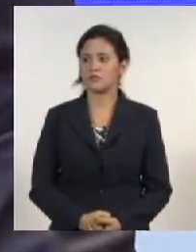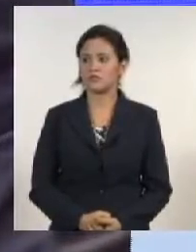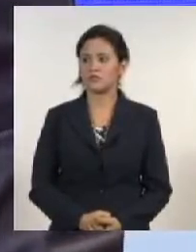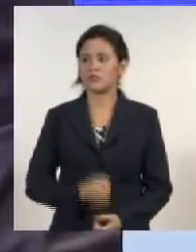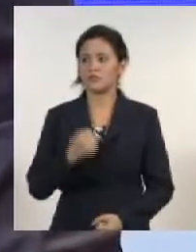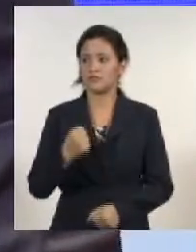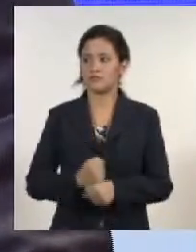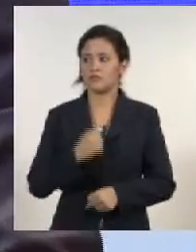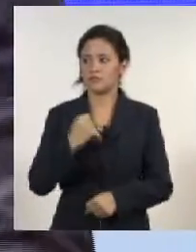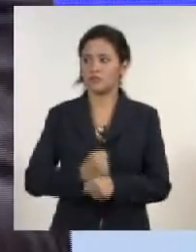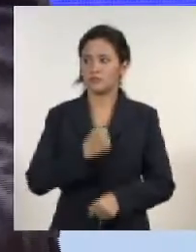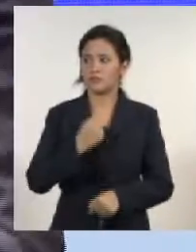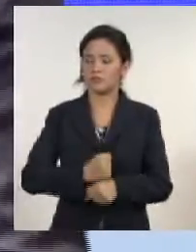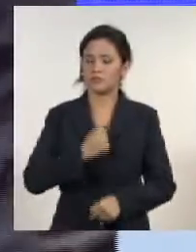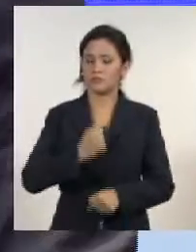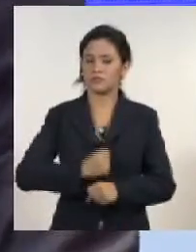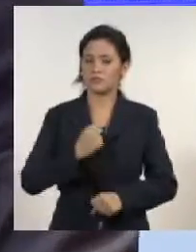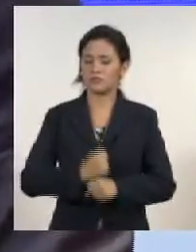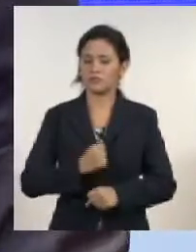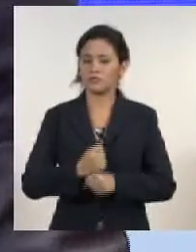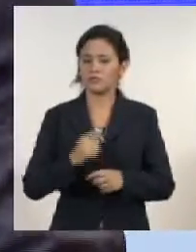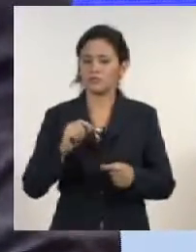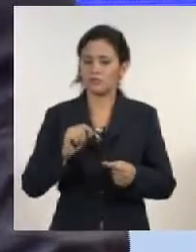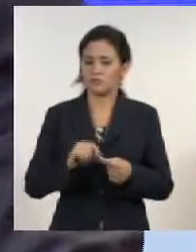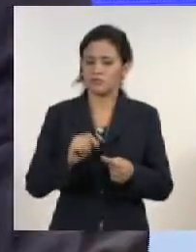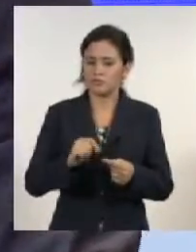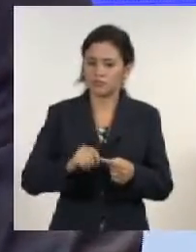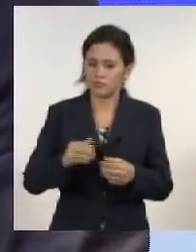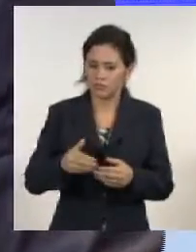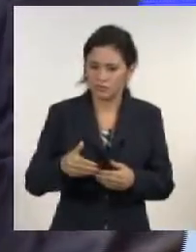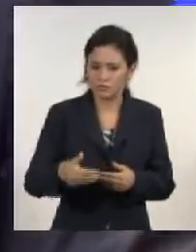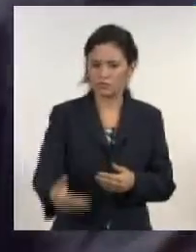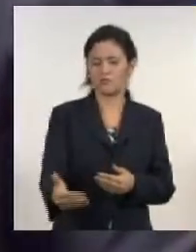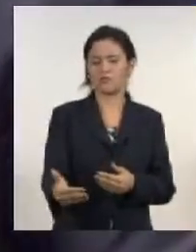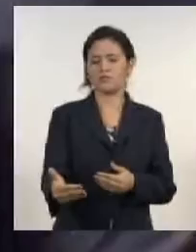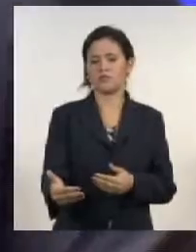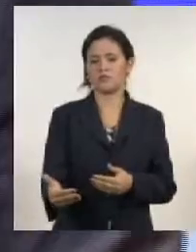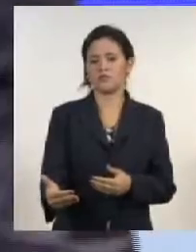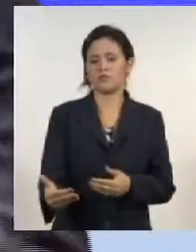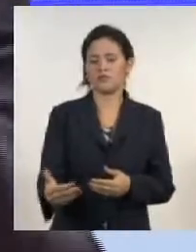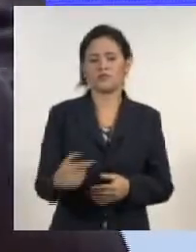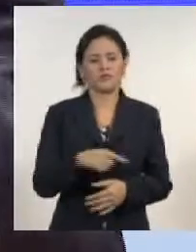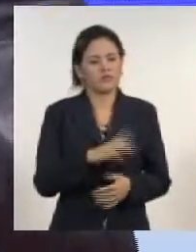estão em andamento e as que estão paradas, e aí volto ao tweet do governador,